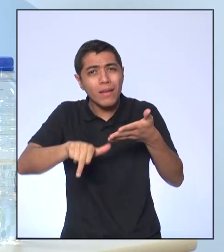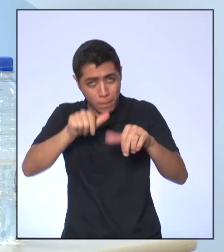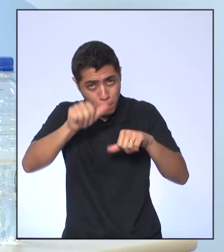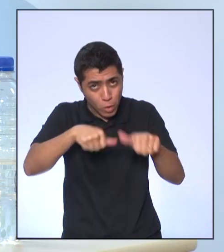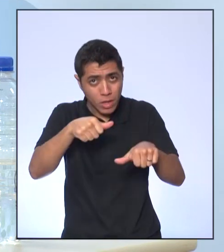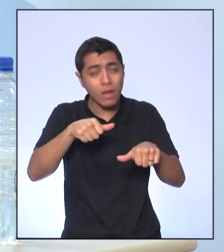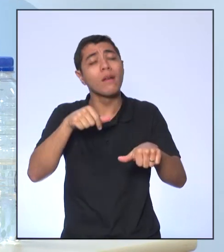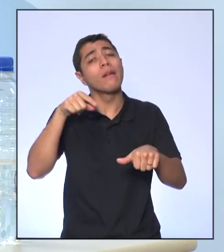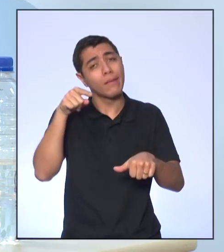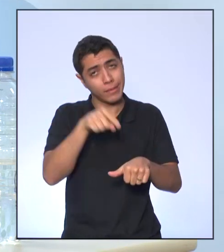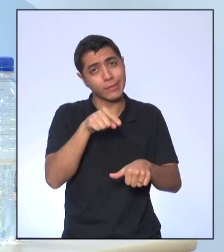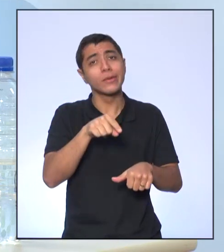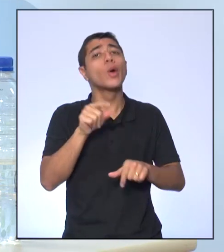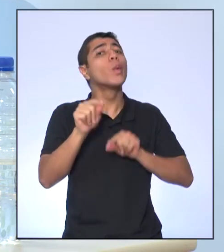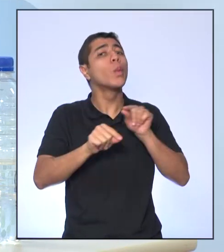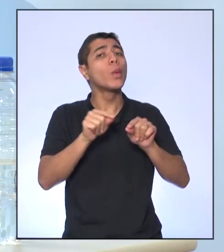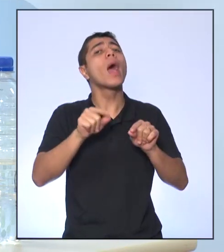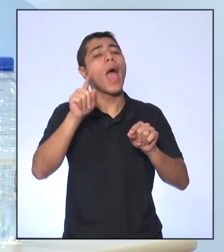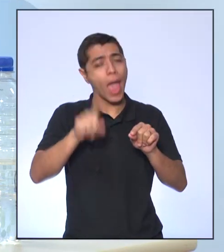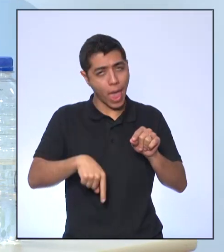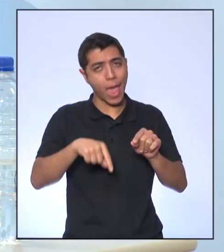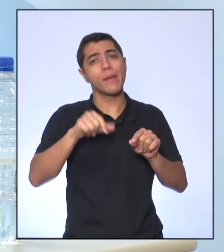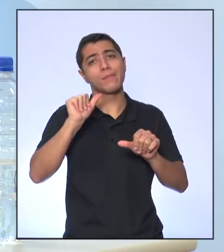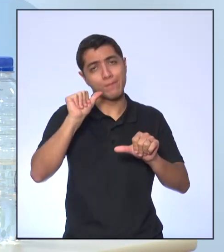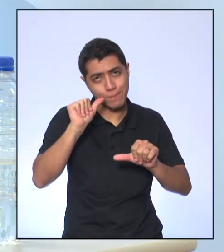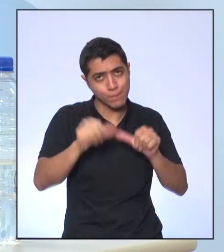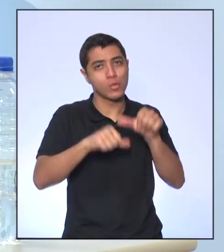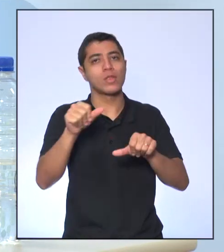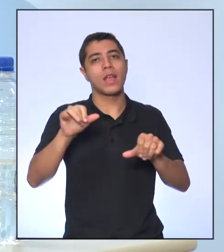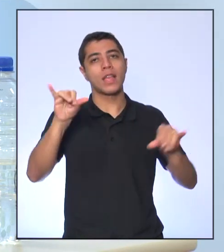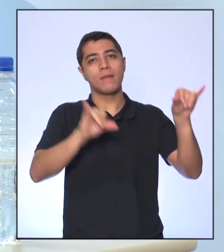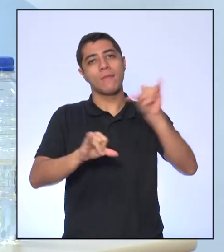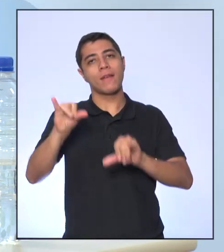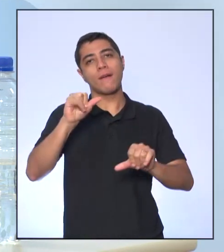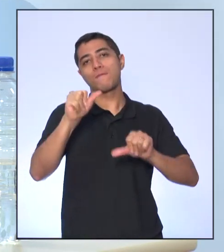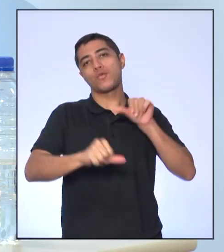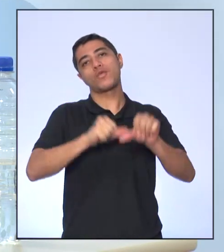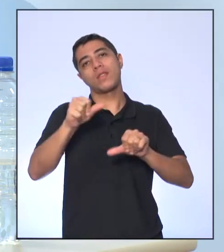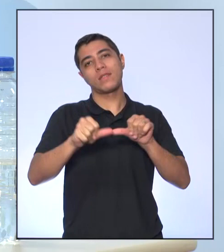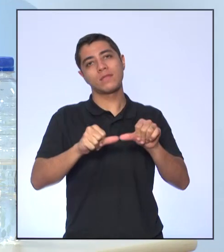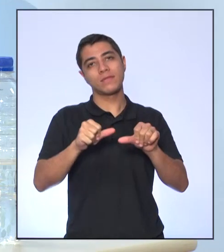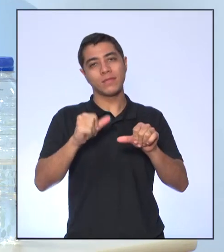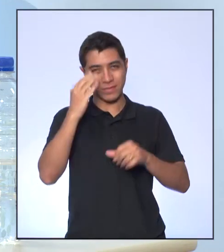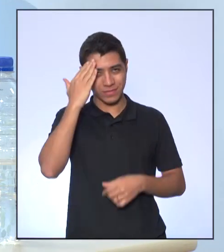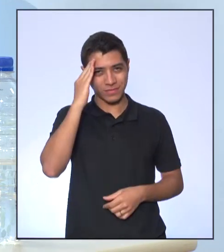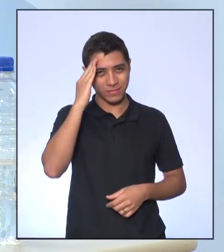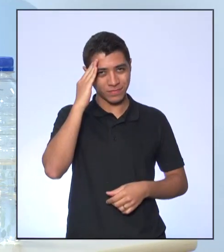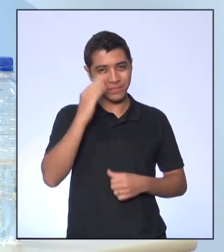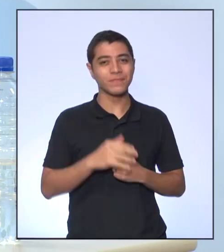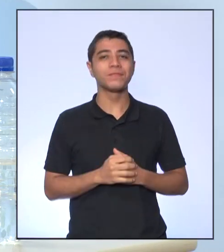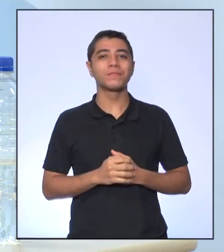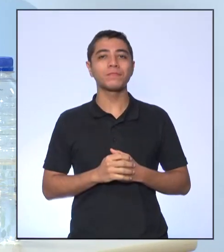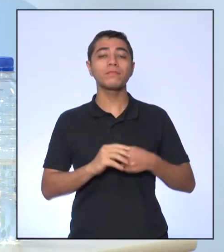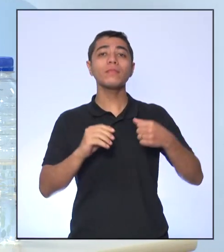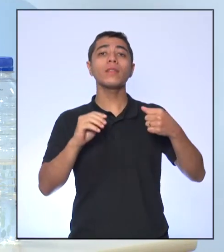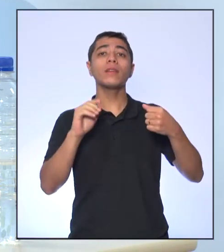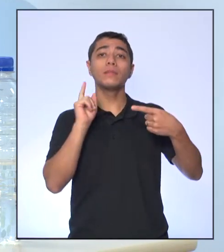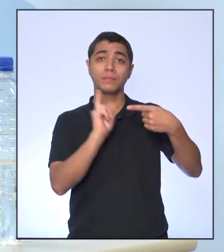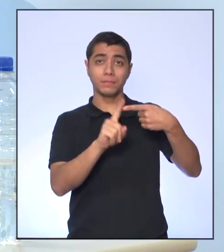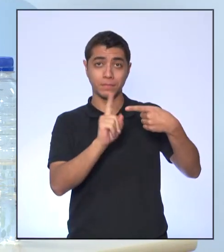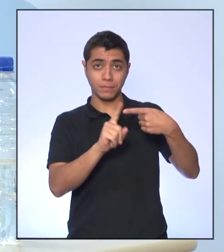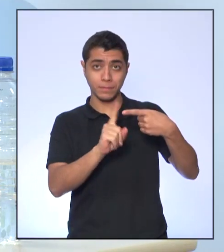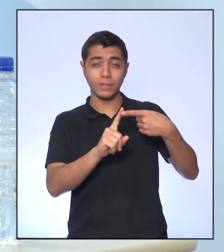é sim uma transformação química, certo? Então, ficou assim: digestão de alimentos,